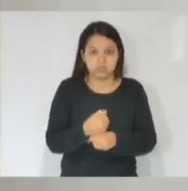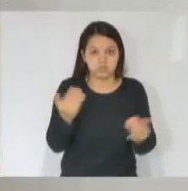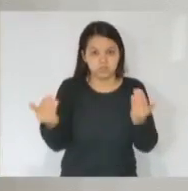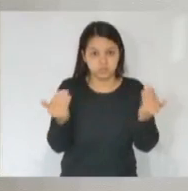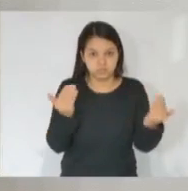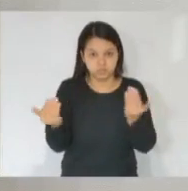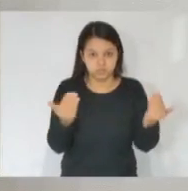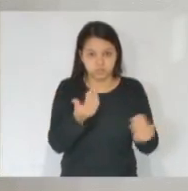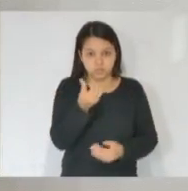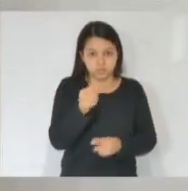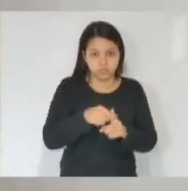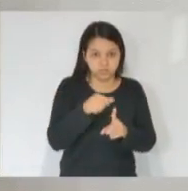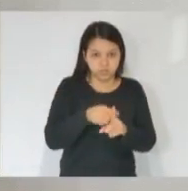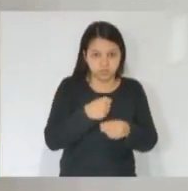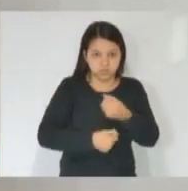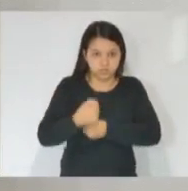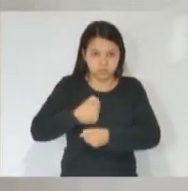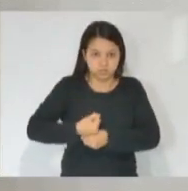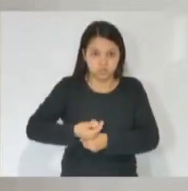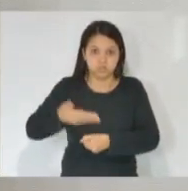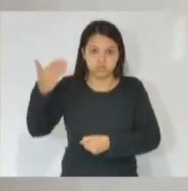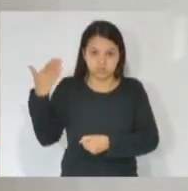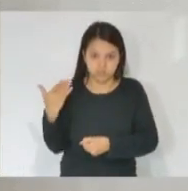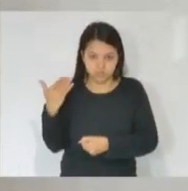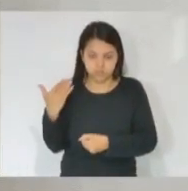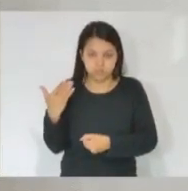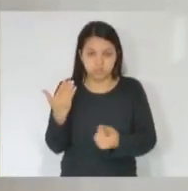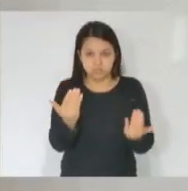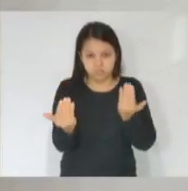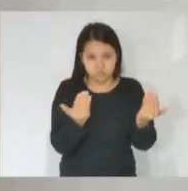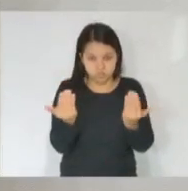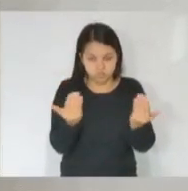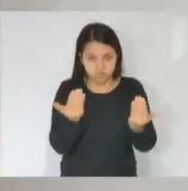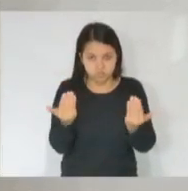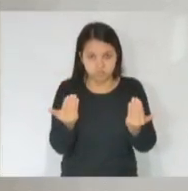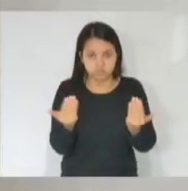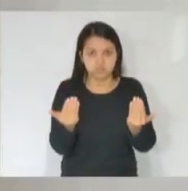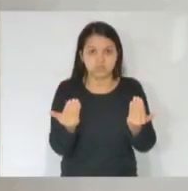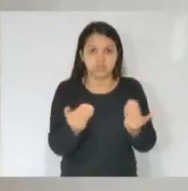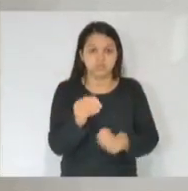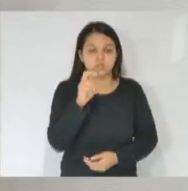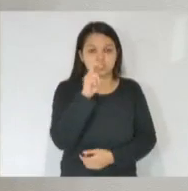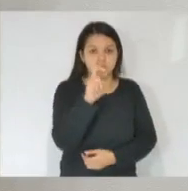comparativamente aos 6 meses do ano passado, saltou de